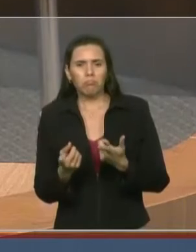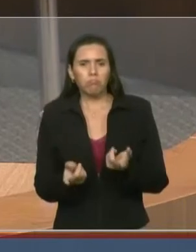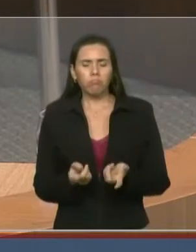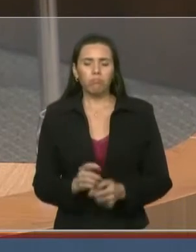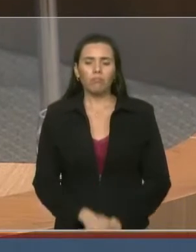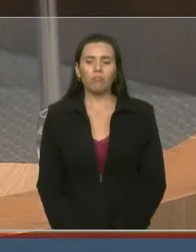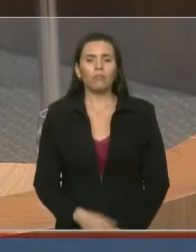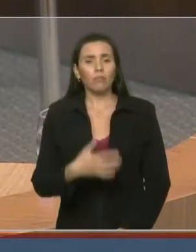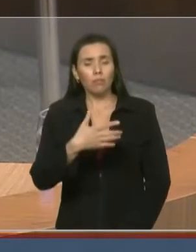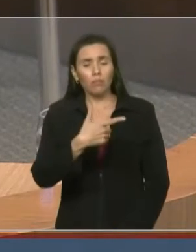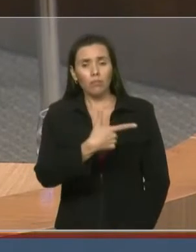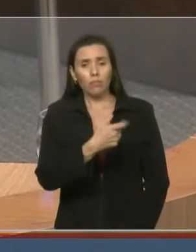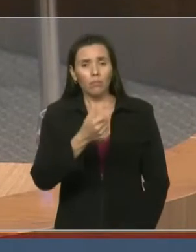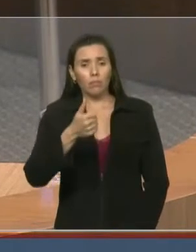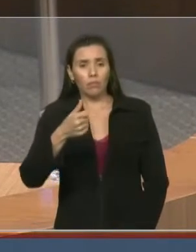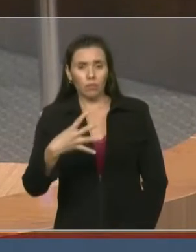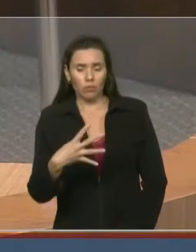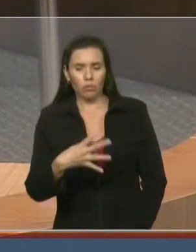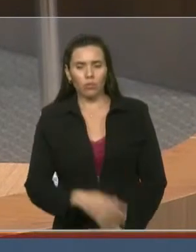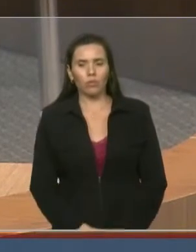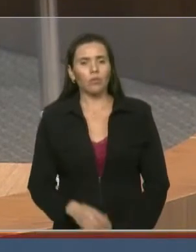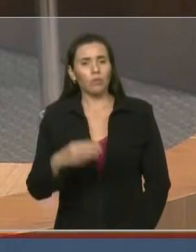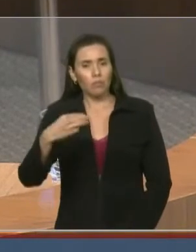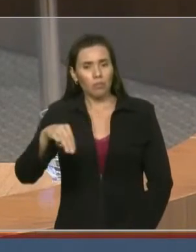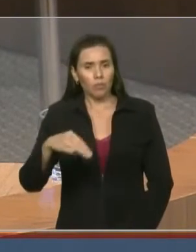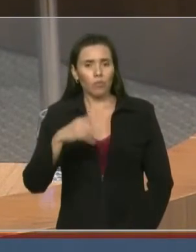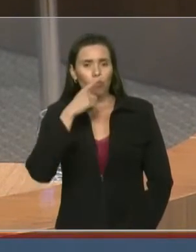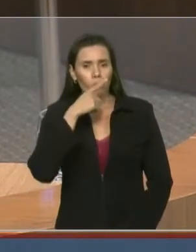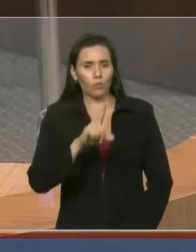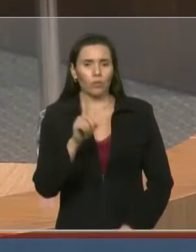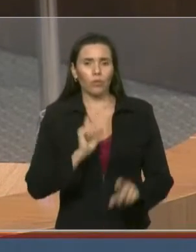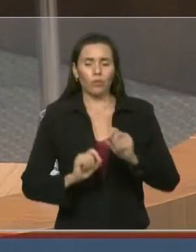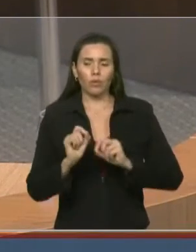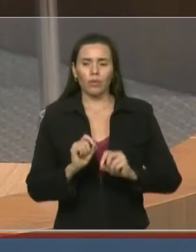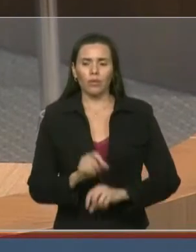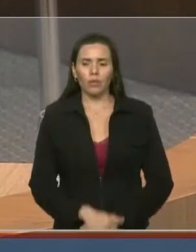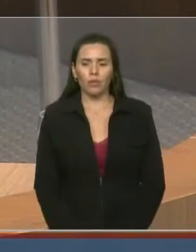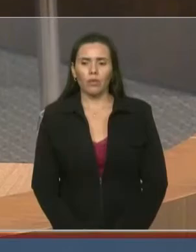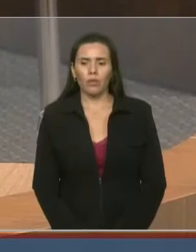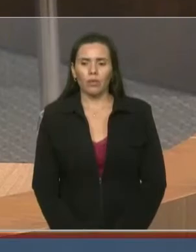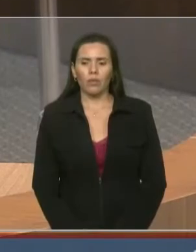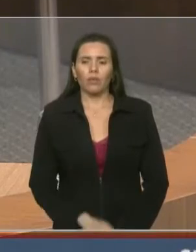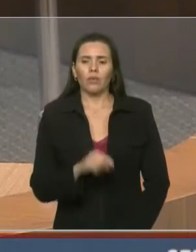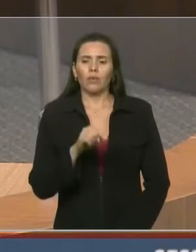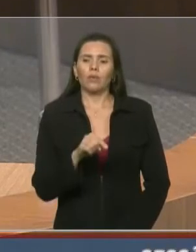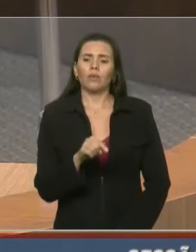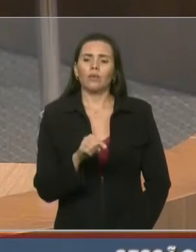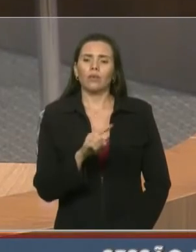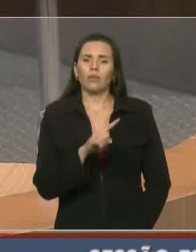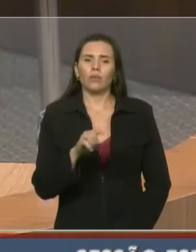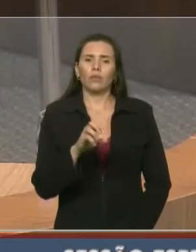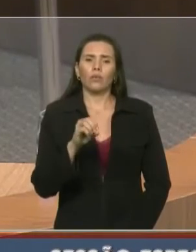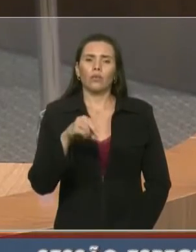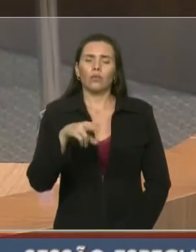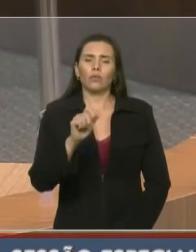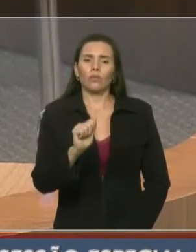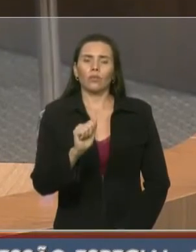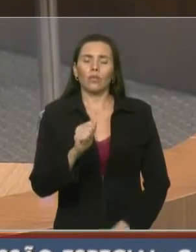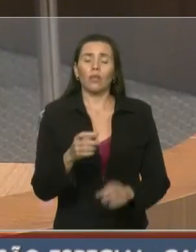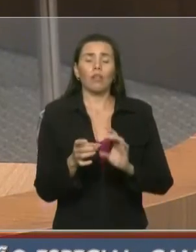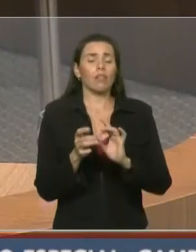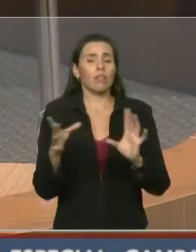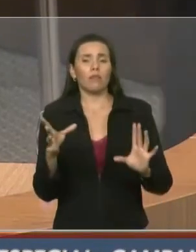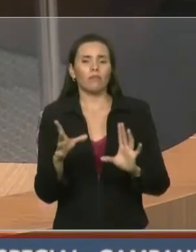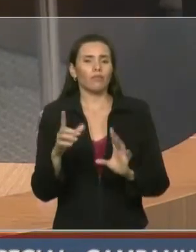em 2014, o Maranhão tinha conseguido se tornar zona livre da febre aftosa, mas, ao